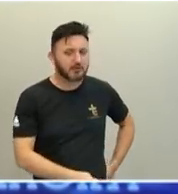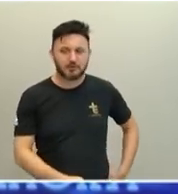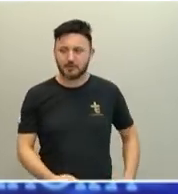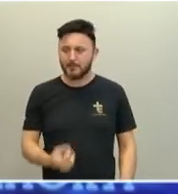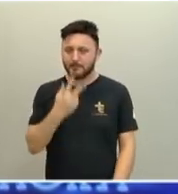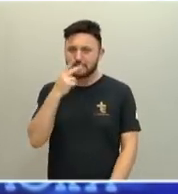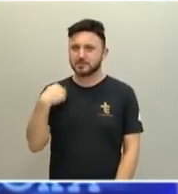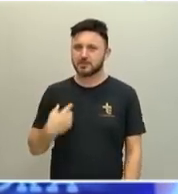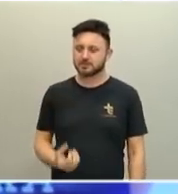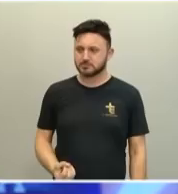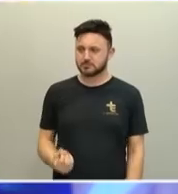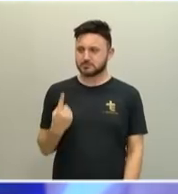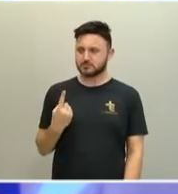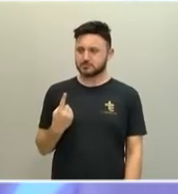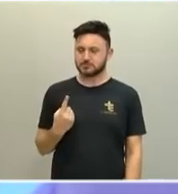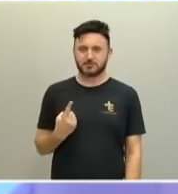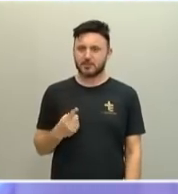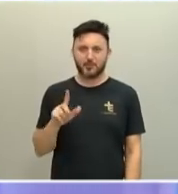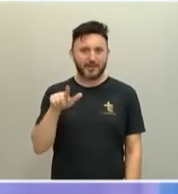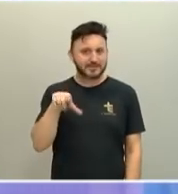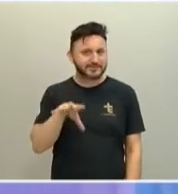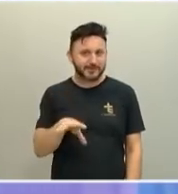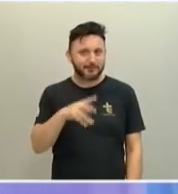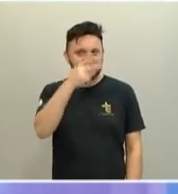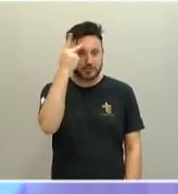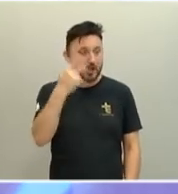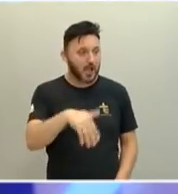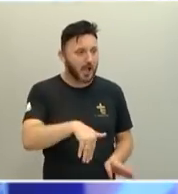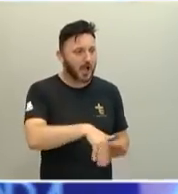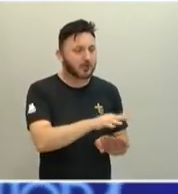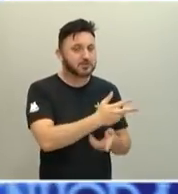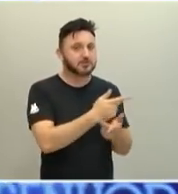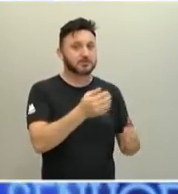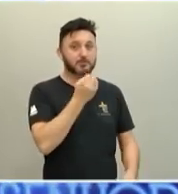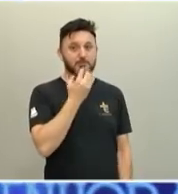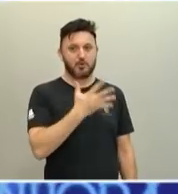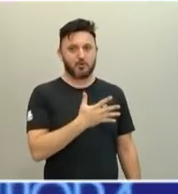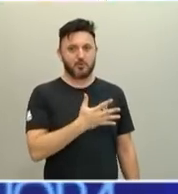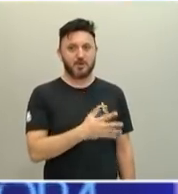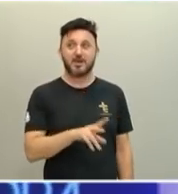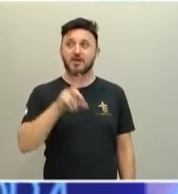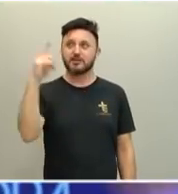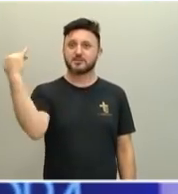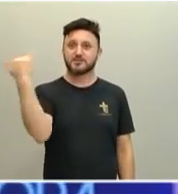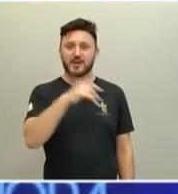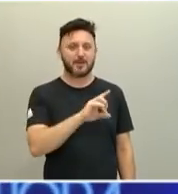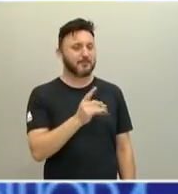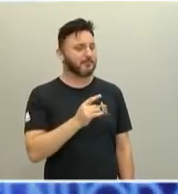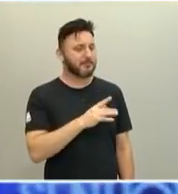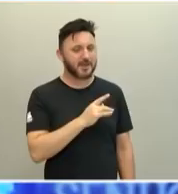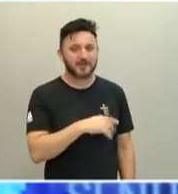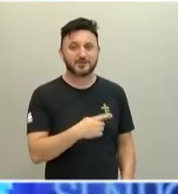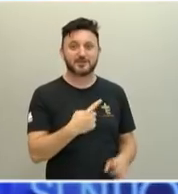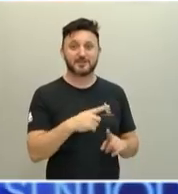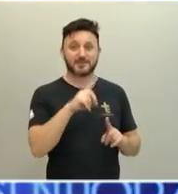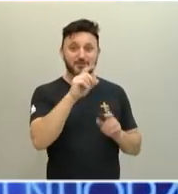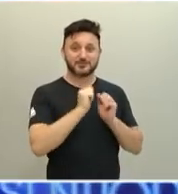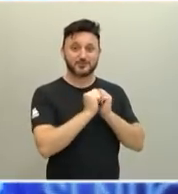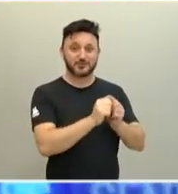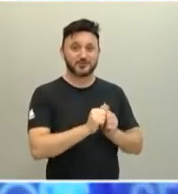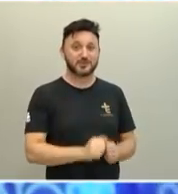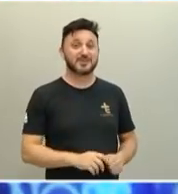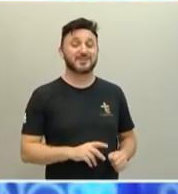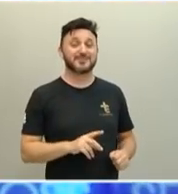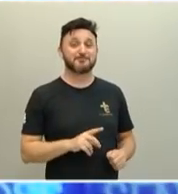para você ouvir a palavra dele. E Deus está te falando: não temas, Deus é contigo e para Deus nada é impossível. Pode ser